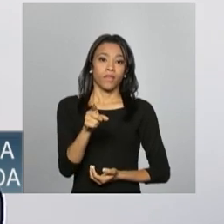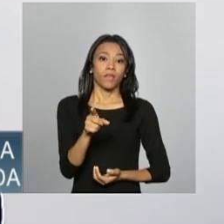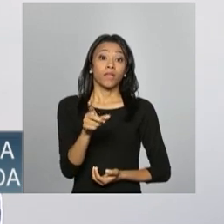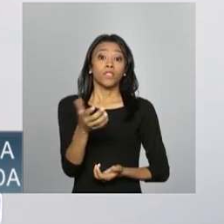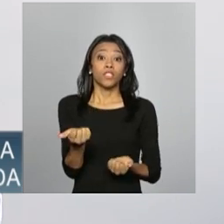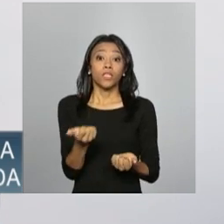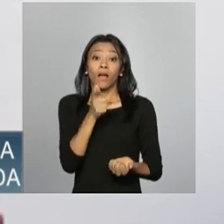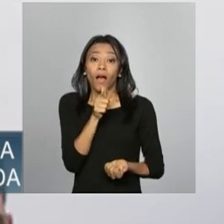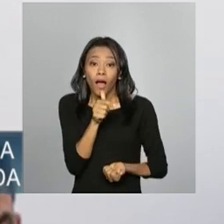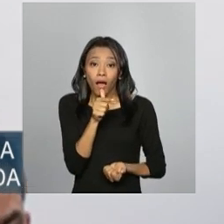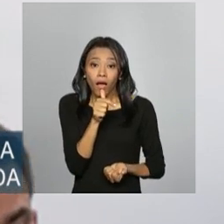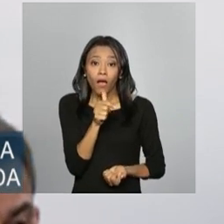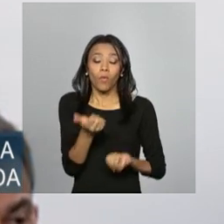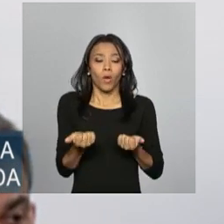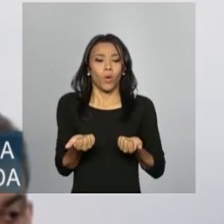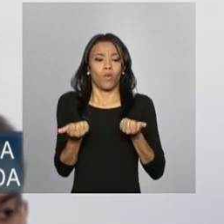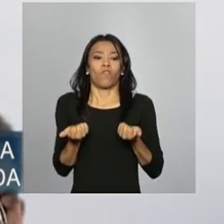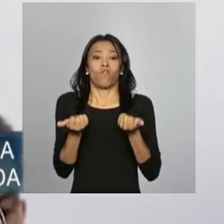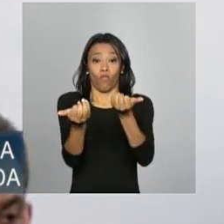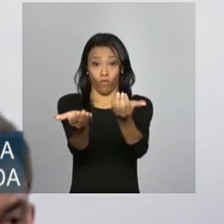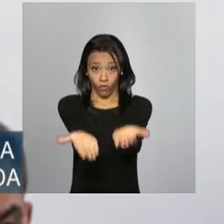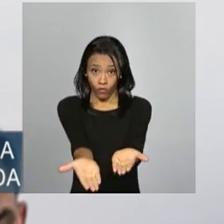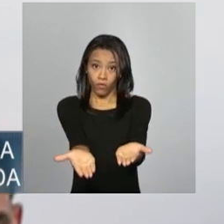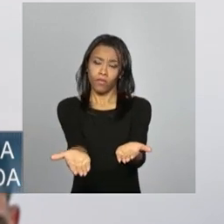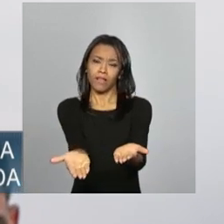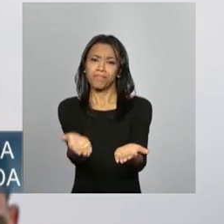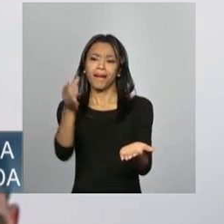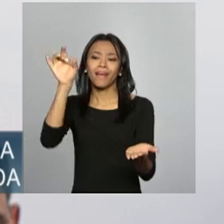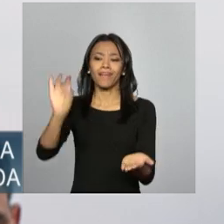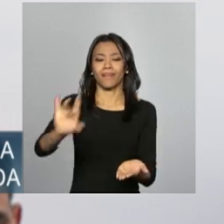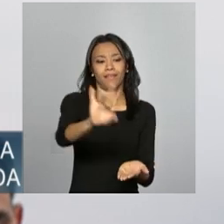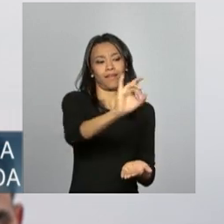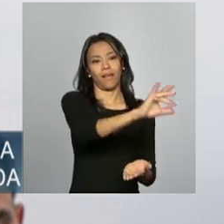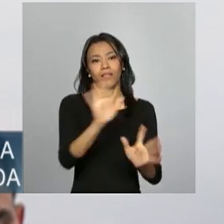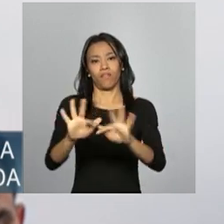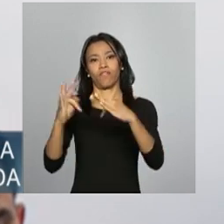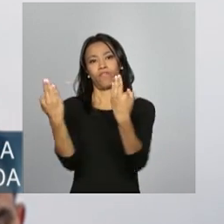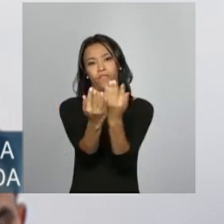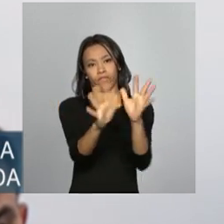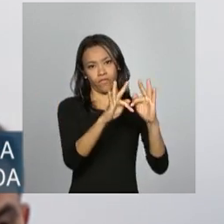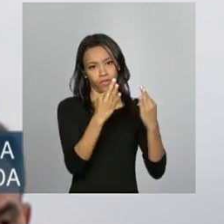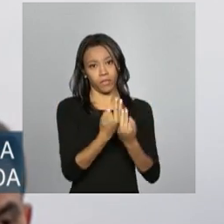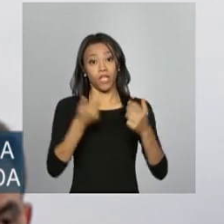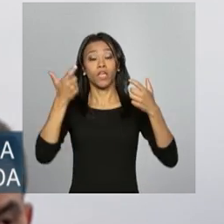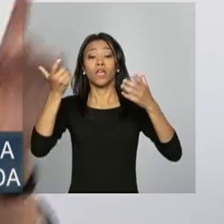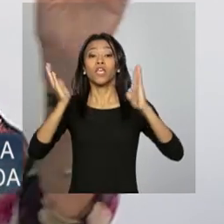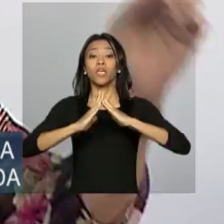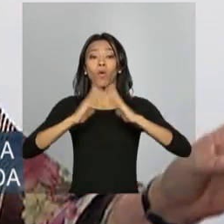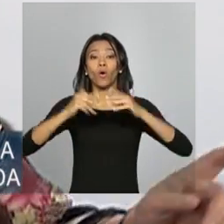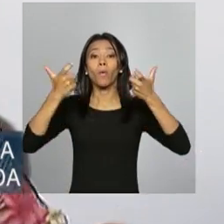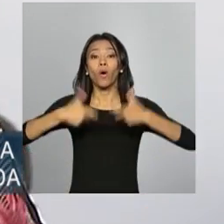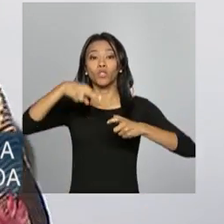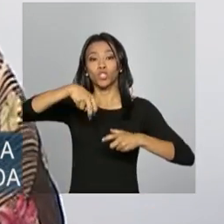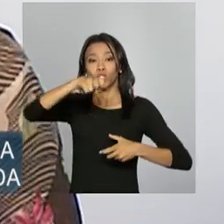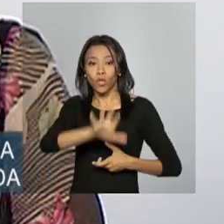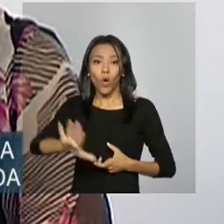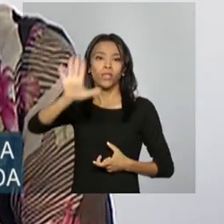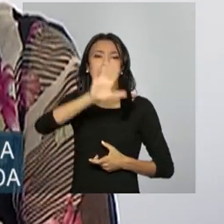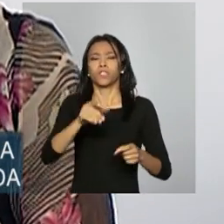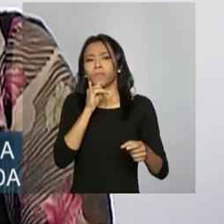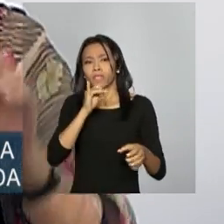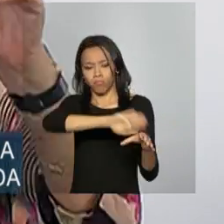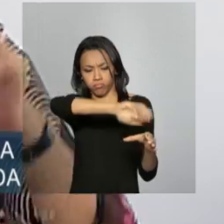fornecimento de água para cada uma das famílias que moram no semiárido, tanto com as